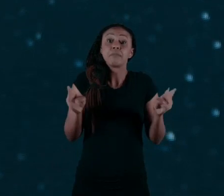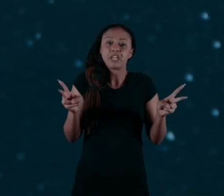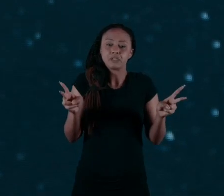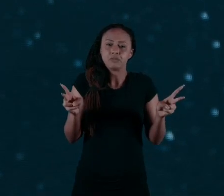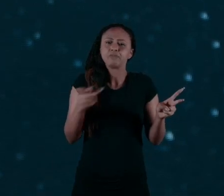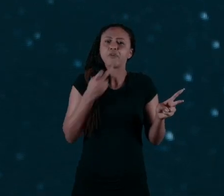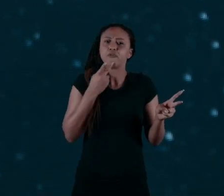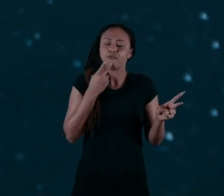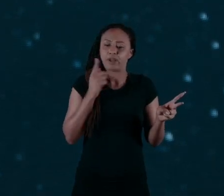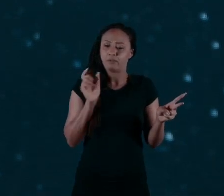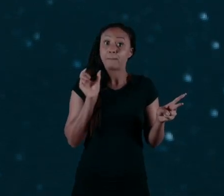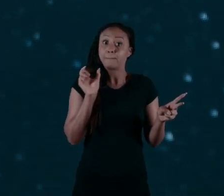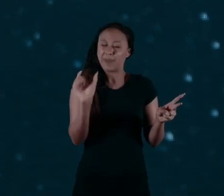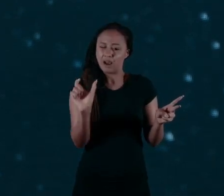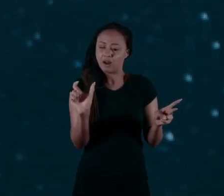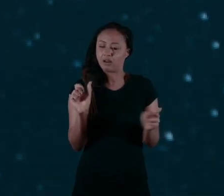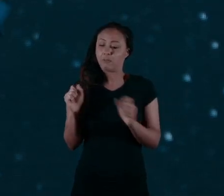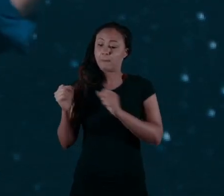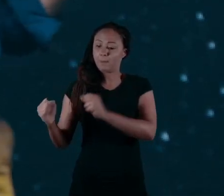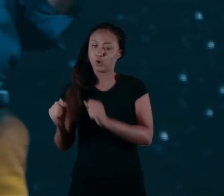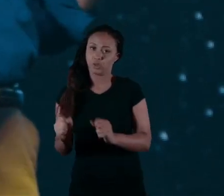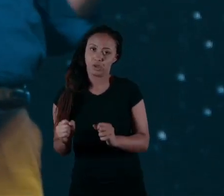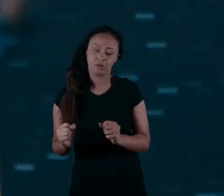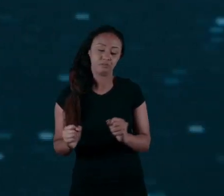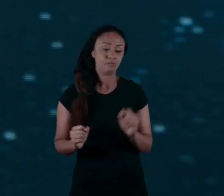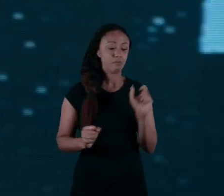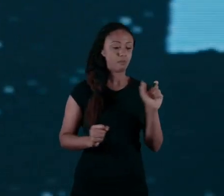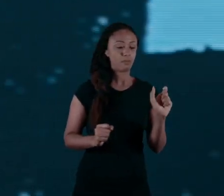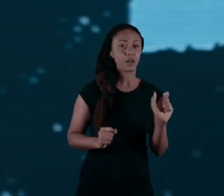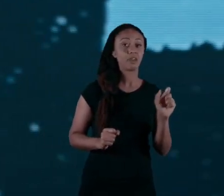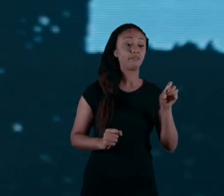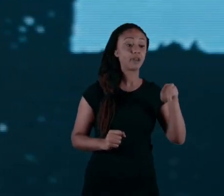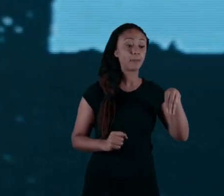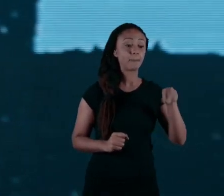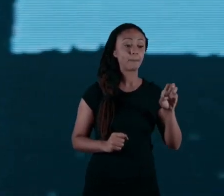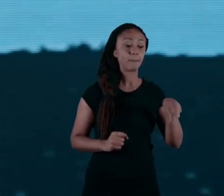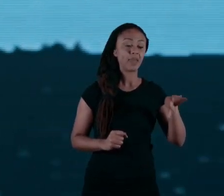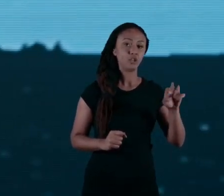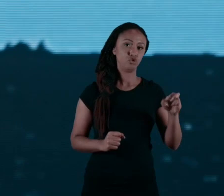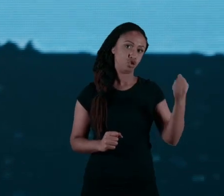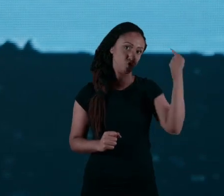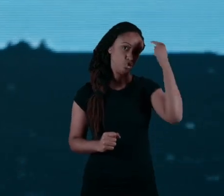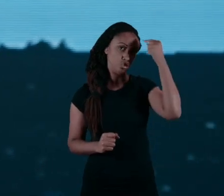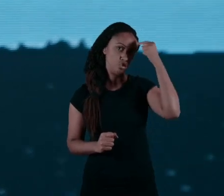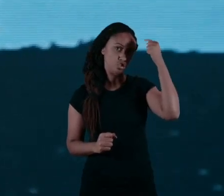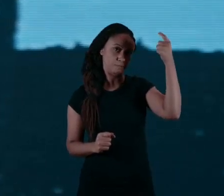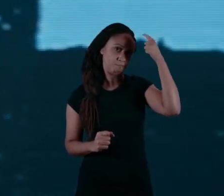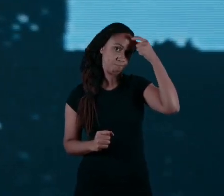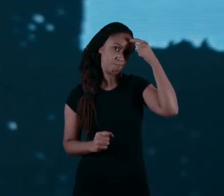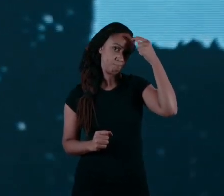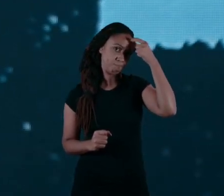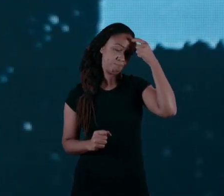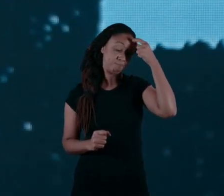mente, você chama a atenção de muitas pessoas. Hoje,